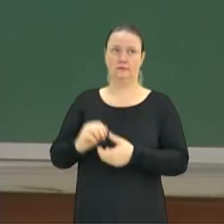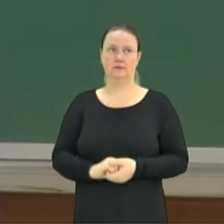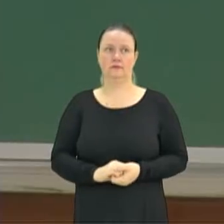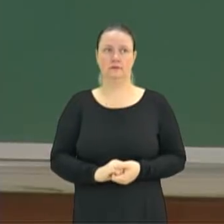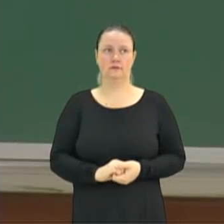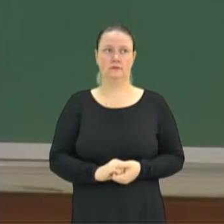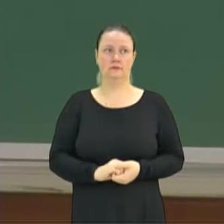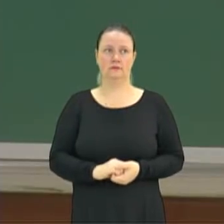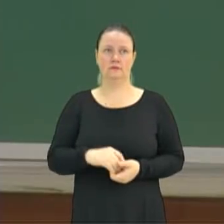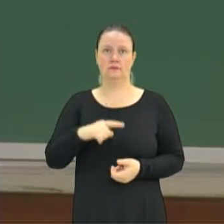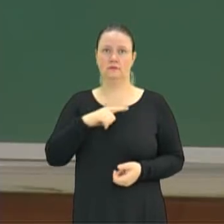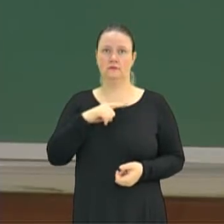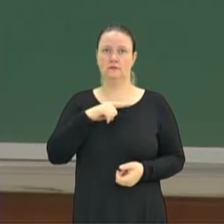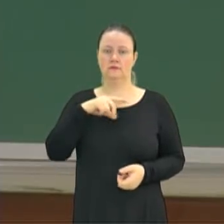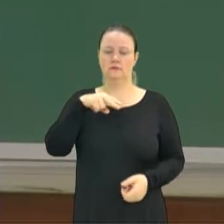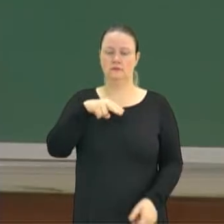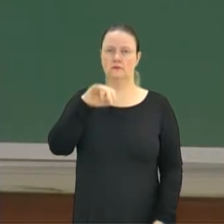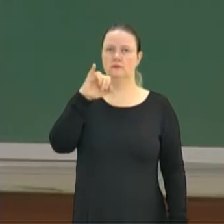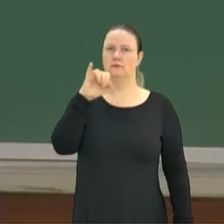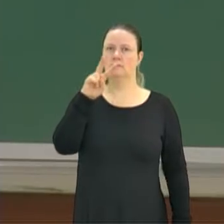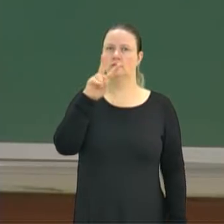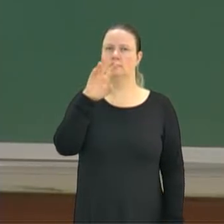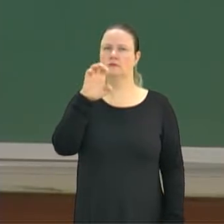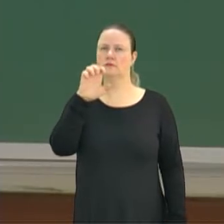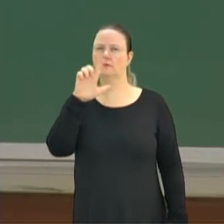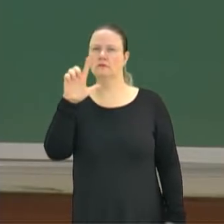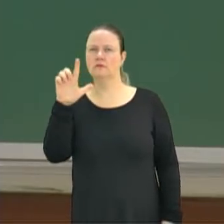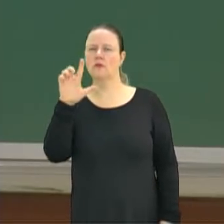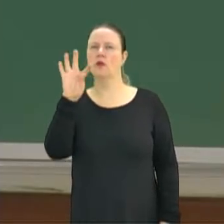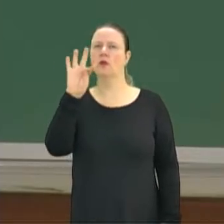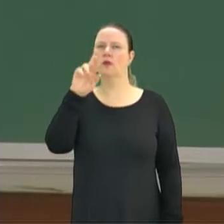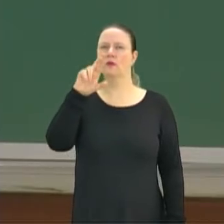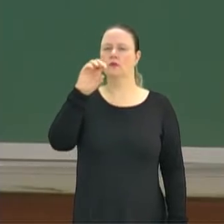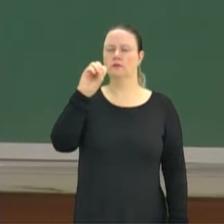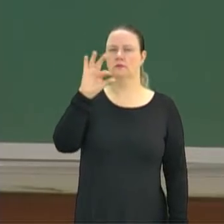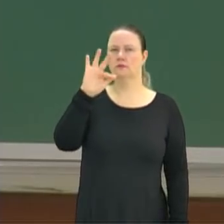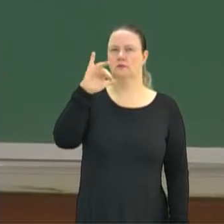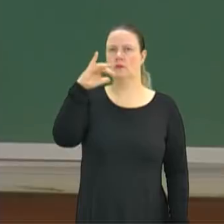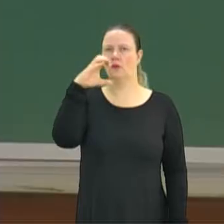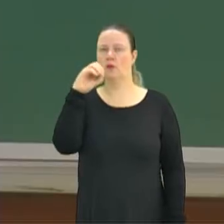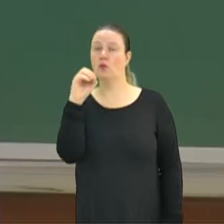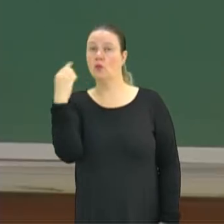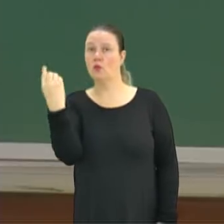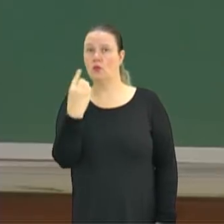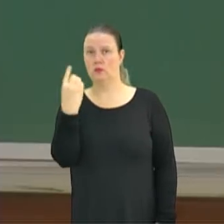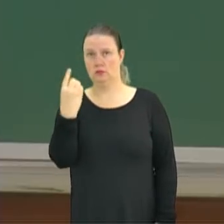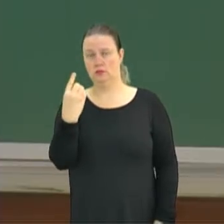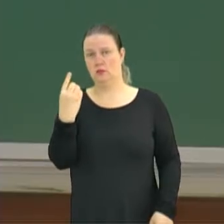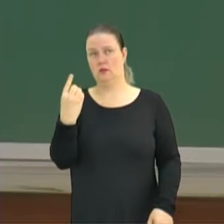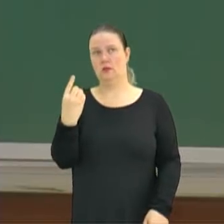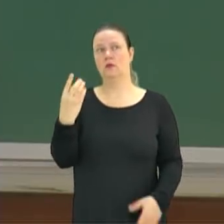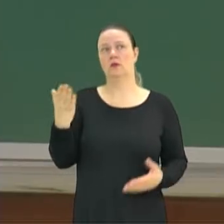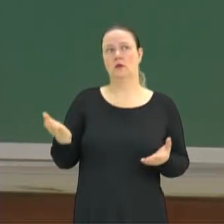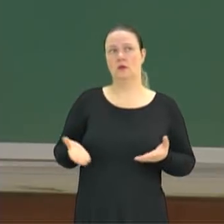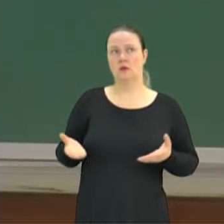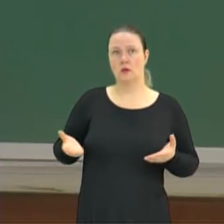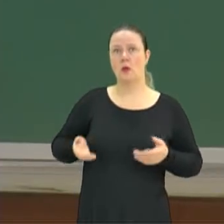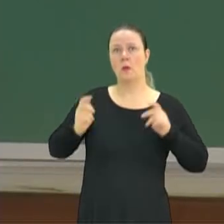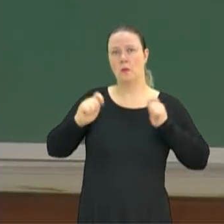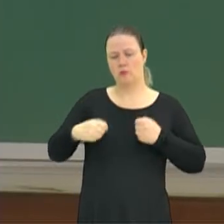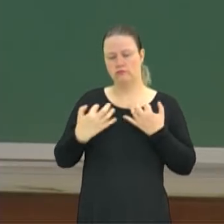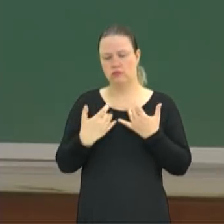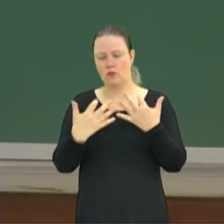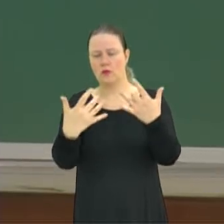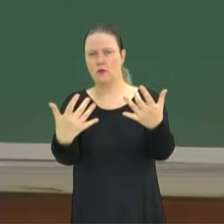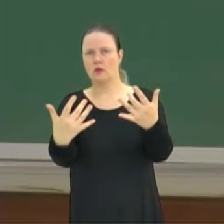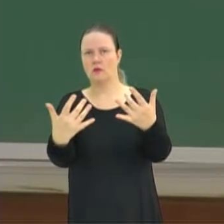O nível trófico 1 está pequenininho, então tem que ser o quê? Um produtor grande. Então, não pode ser um bezerro, não vai ser um produtor. Pode ser capim? Capim